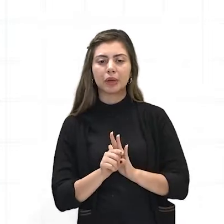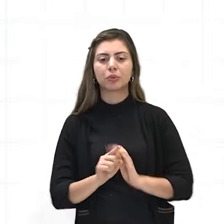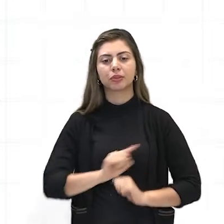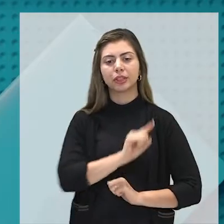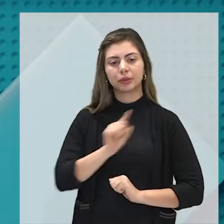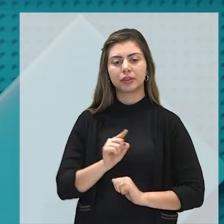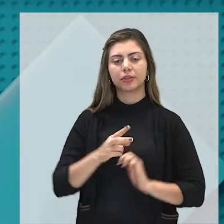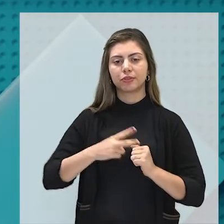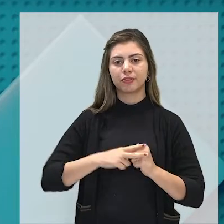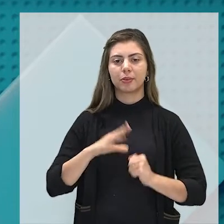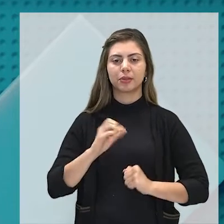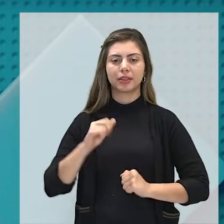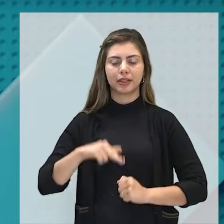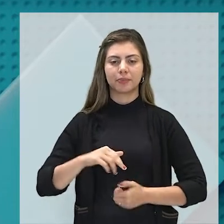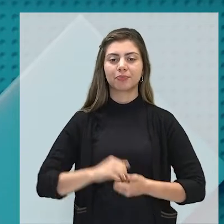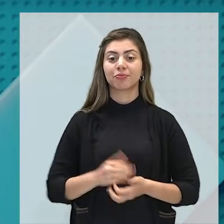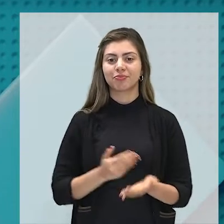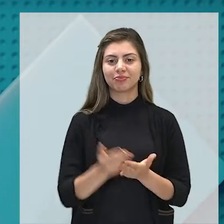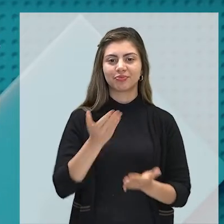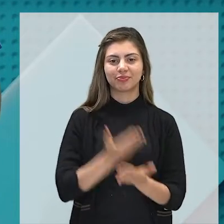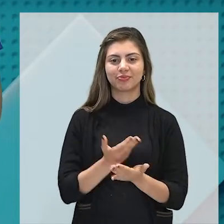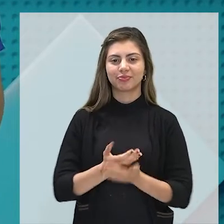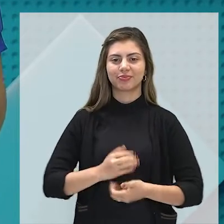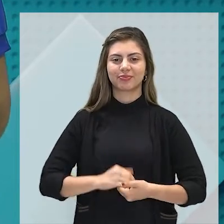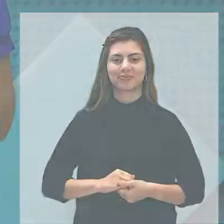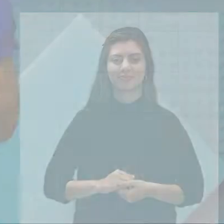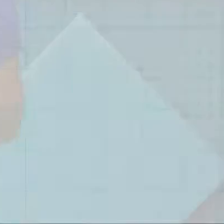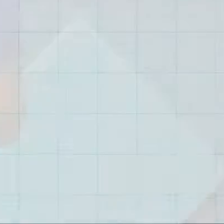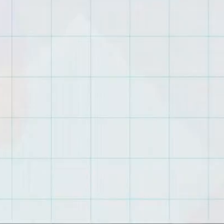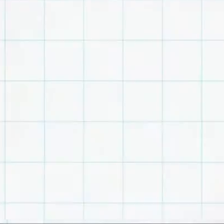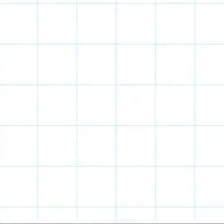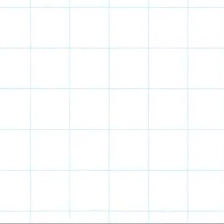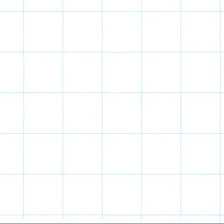verbo can. Vamos para a nossa aula de hoje?